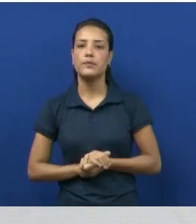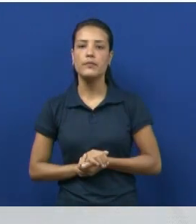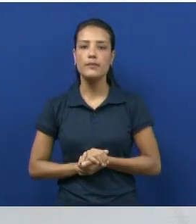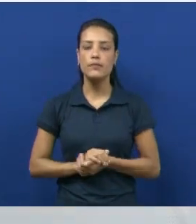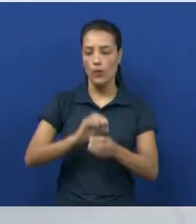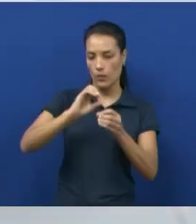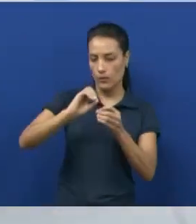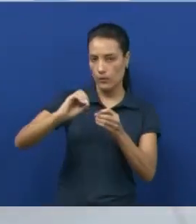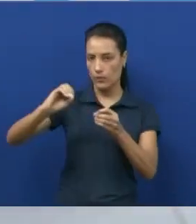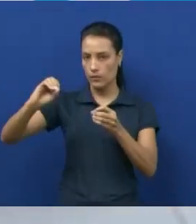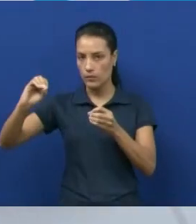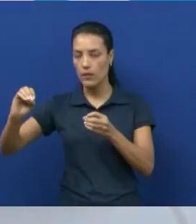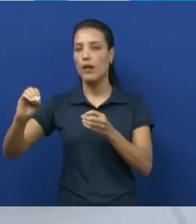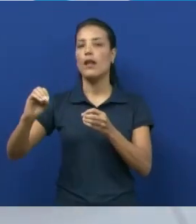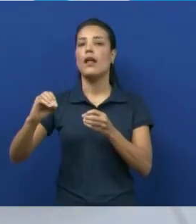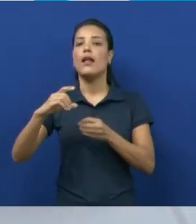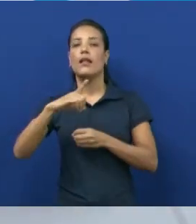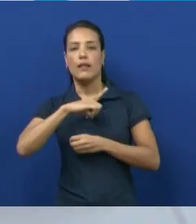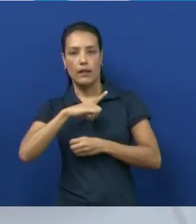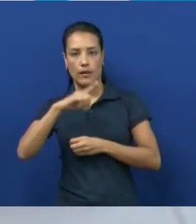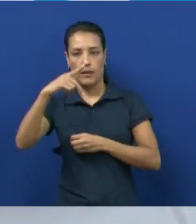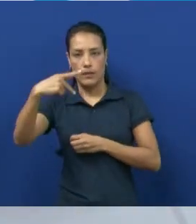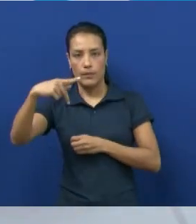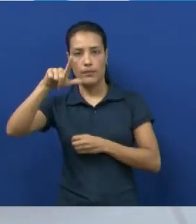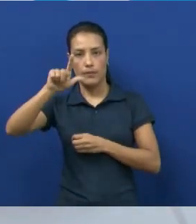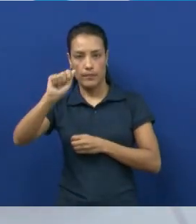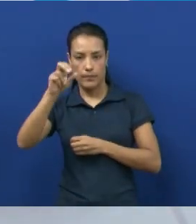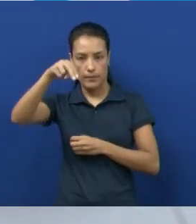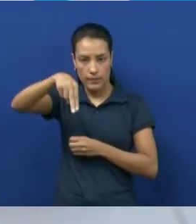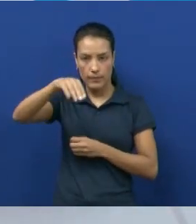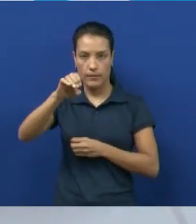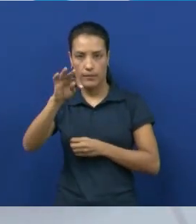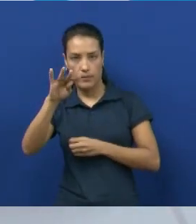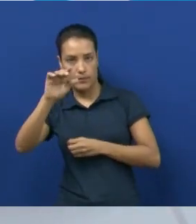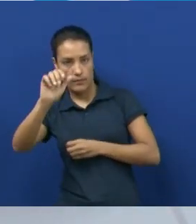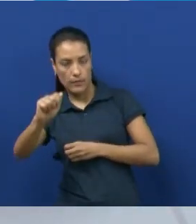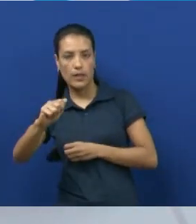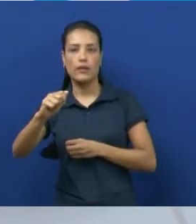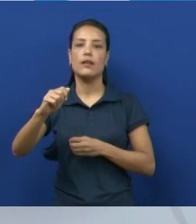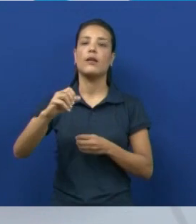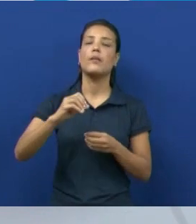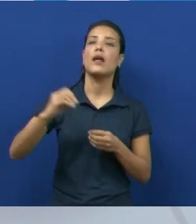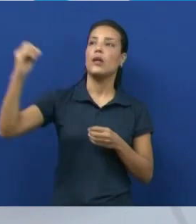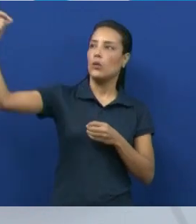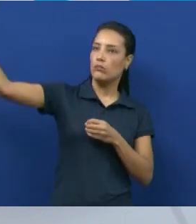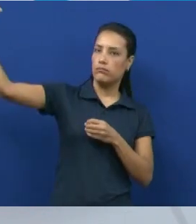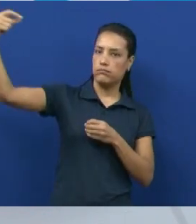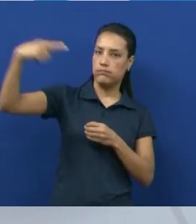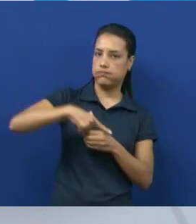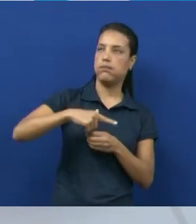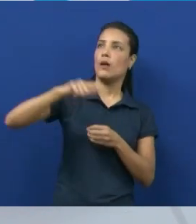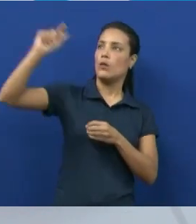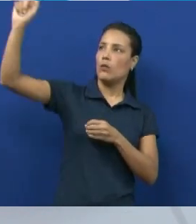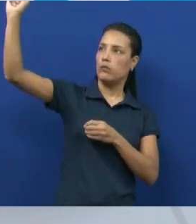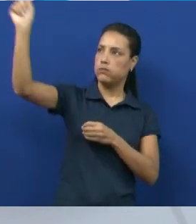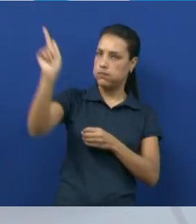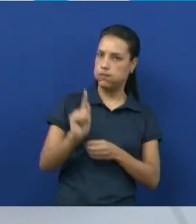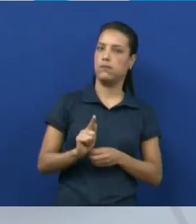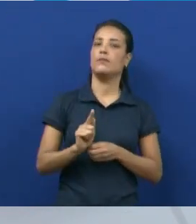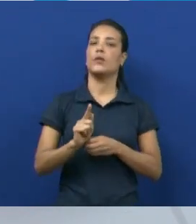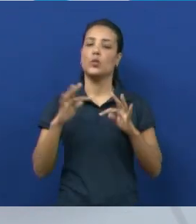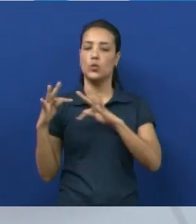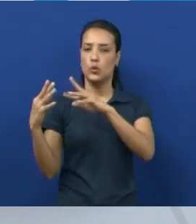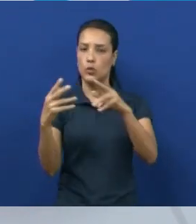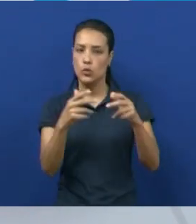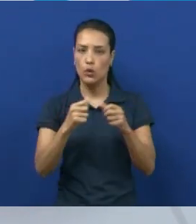corpos celestes, além dos planetas, tem também os planetas anões, os asteroides e também temos os cometas. Todos eles ficam